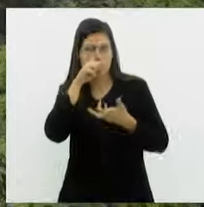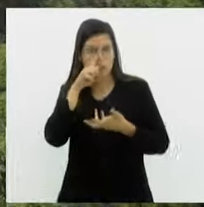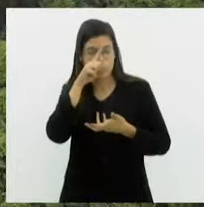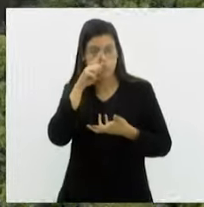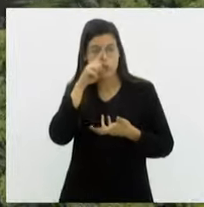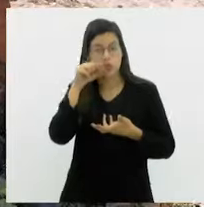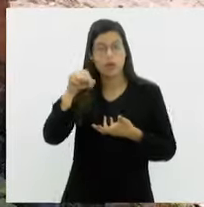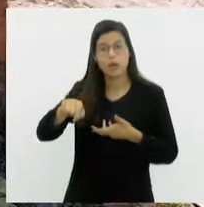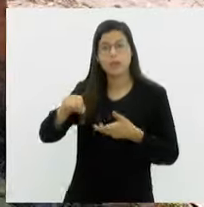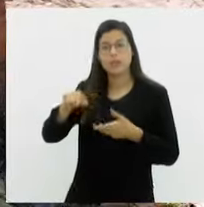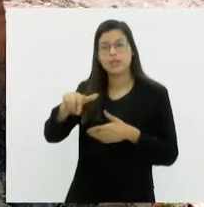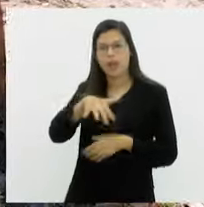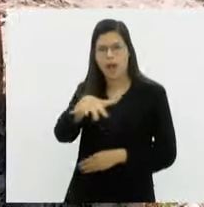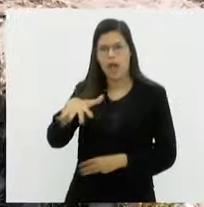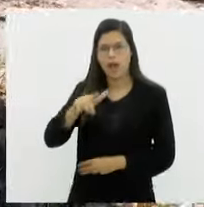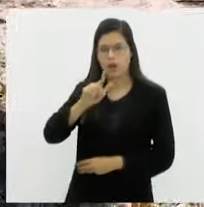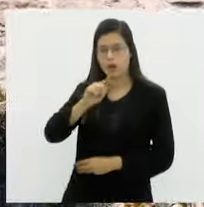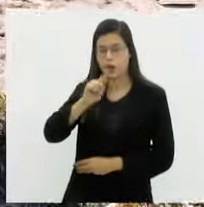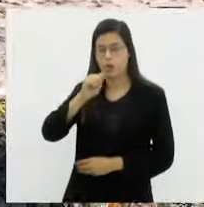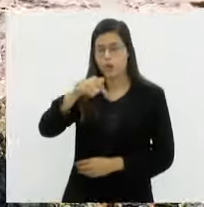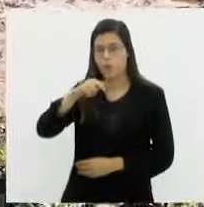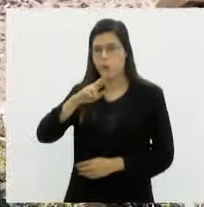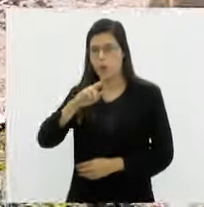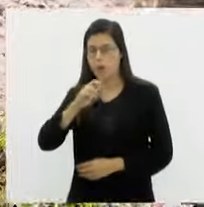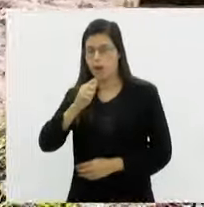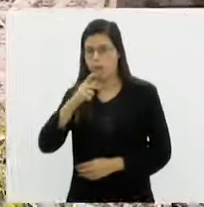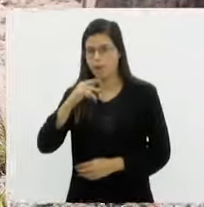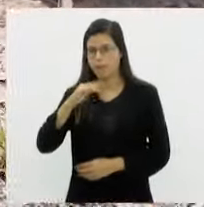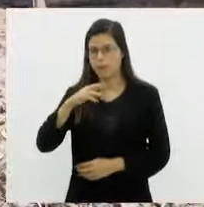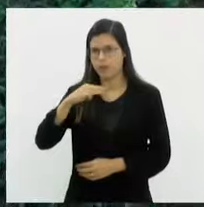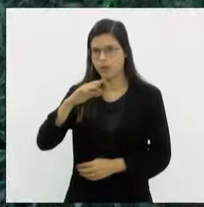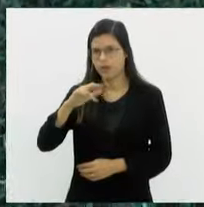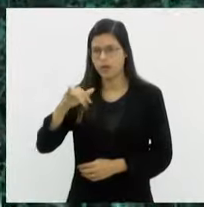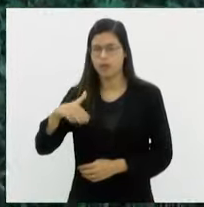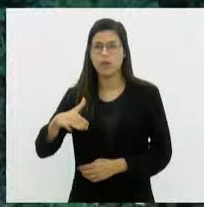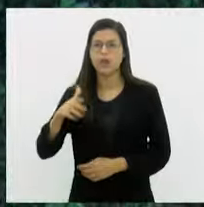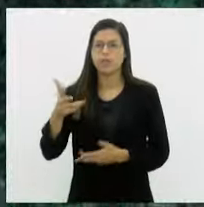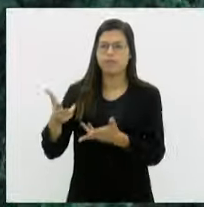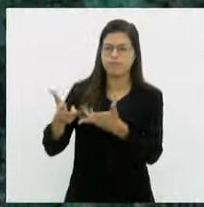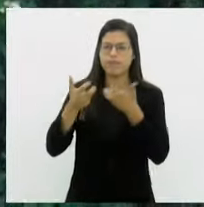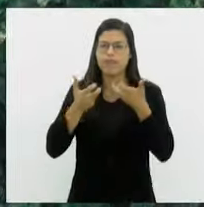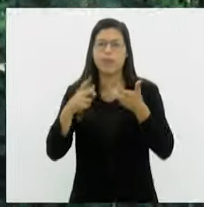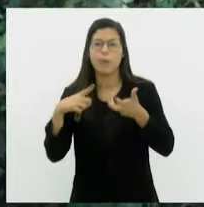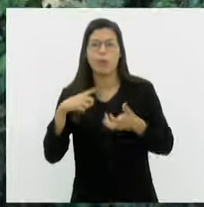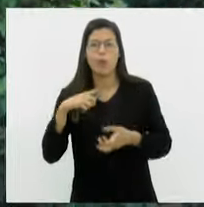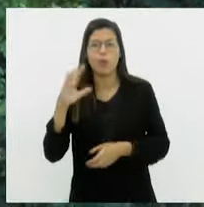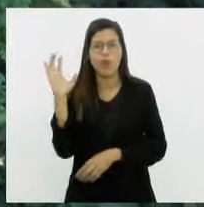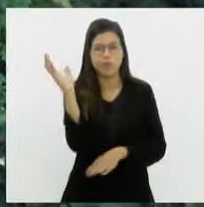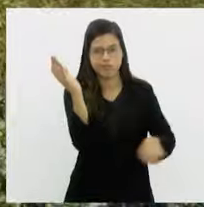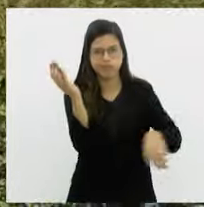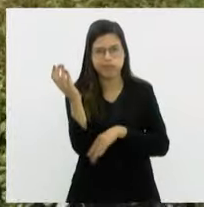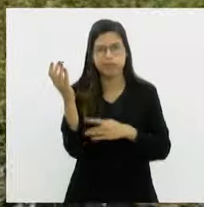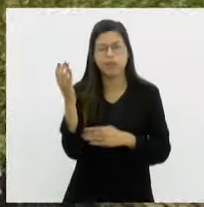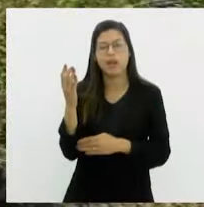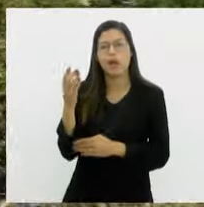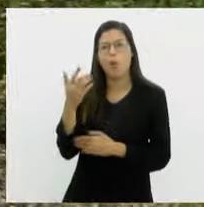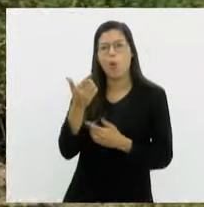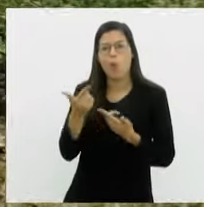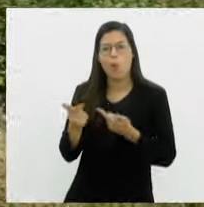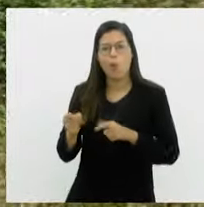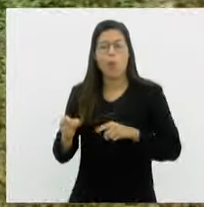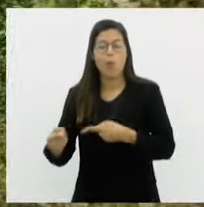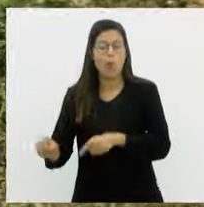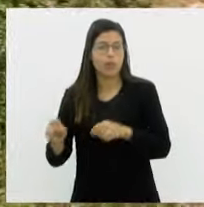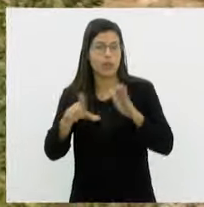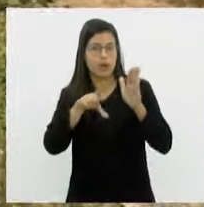exemplo, em Guapimirim, a fiscalização identificou a ocupação irregular do terreno, desmatamento ilegal, intervenção no curso do rio e suas áreas